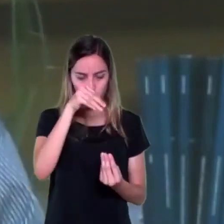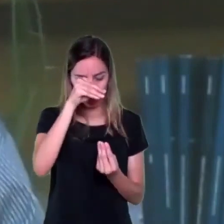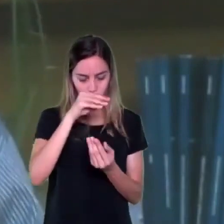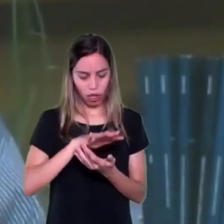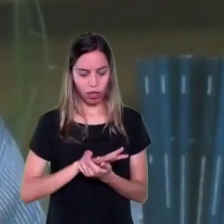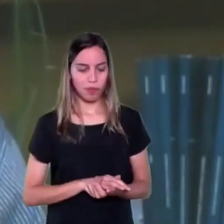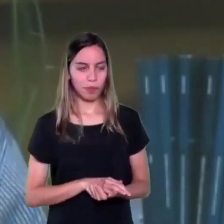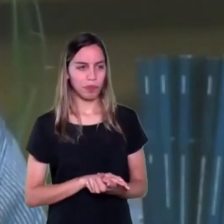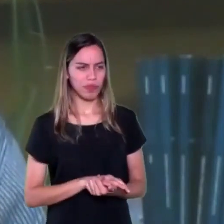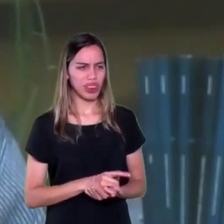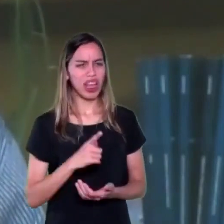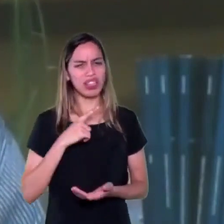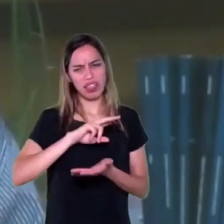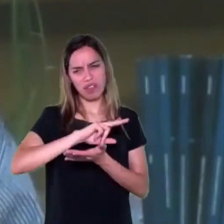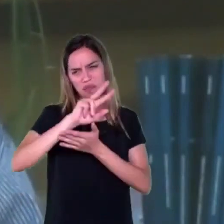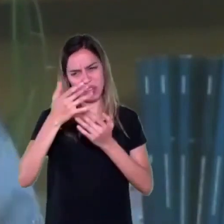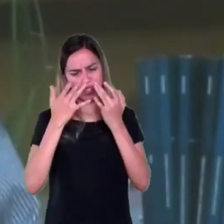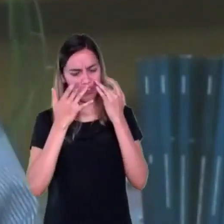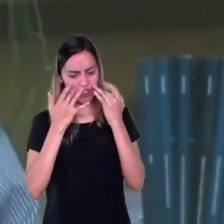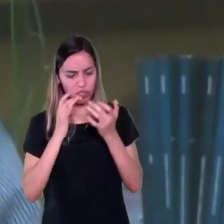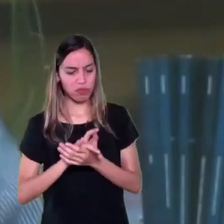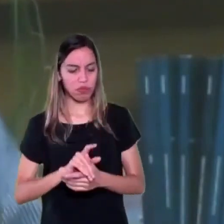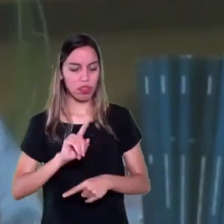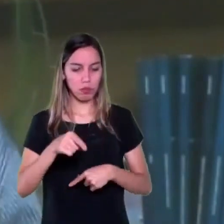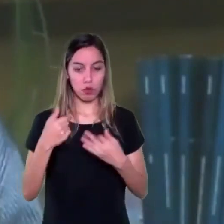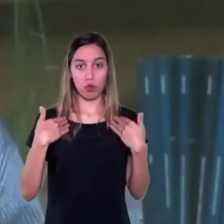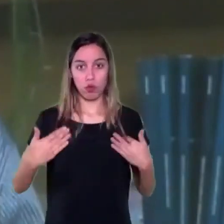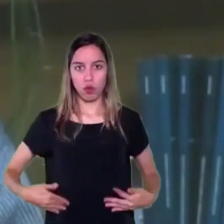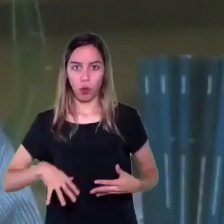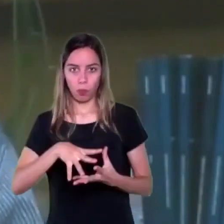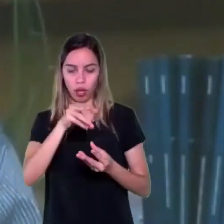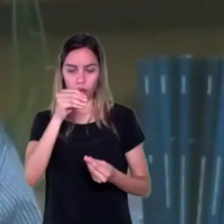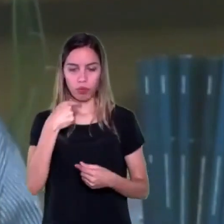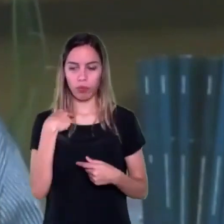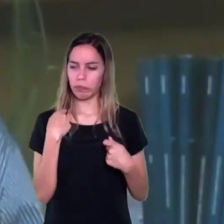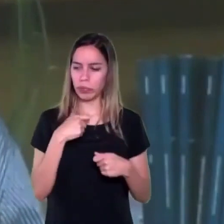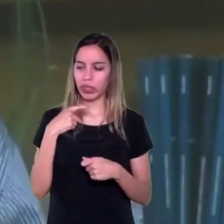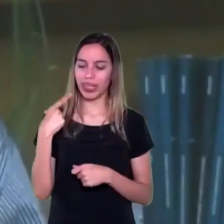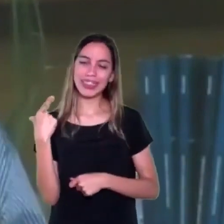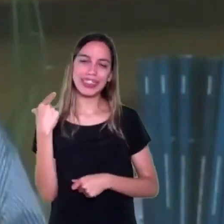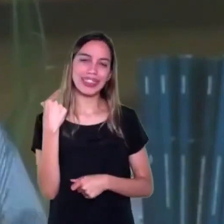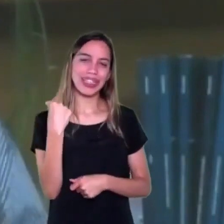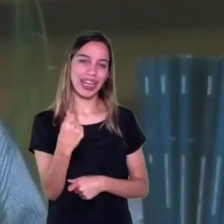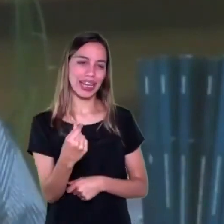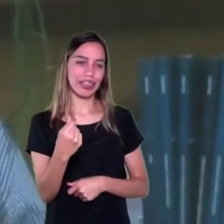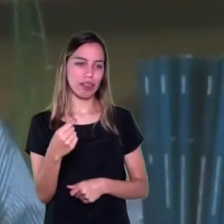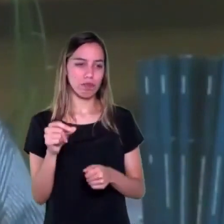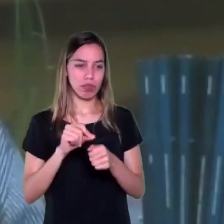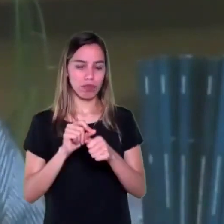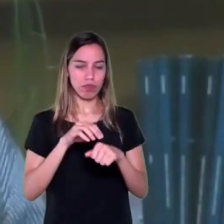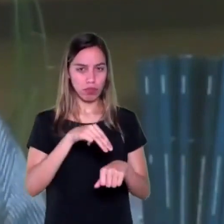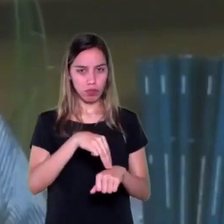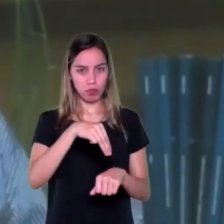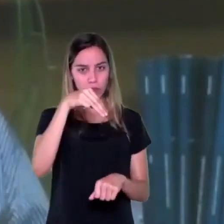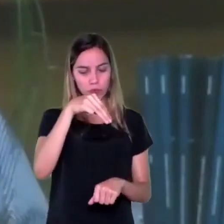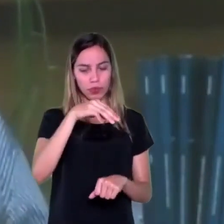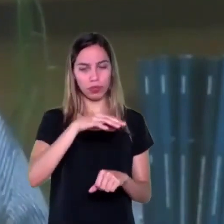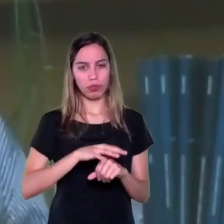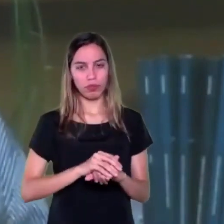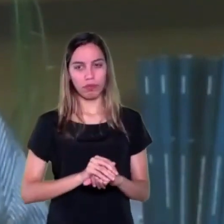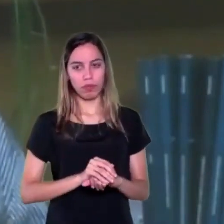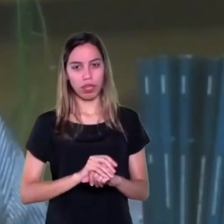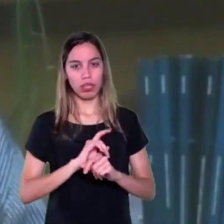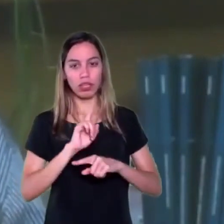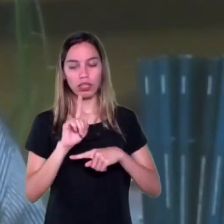Depois do Corpo e Alma, eu tive que me afastar, porque eu fui fazer mestrado e depois fui